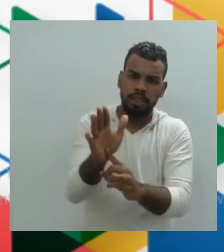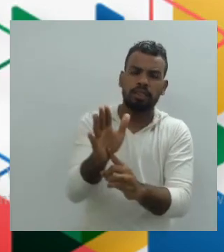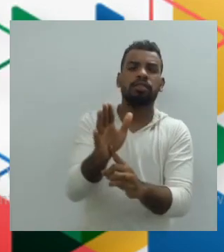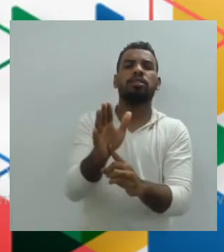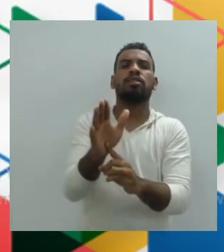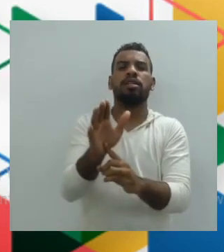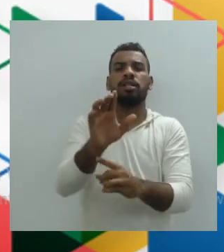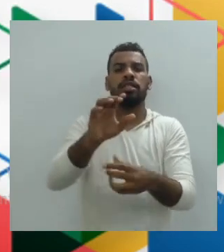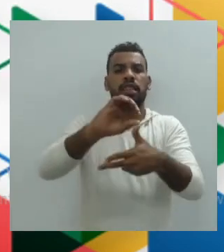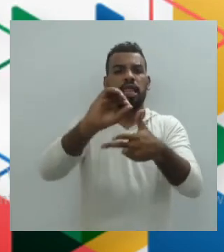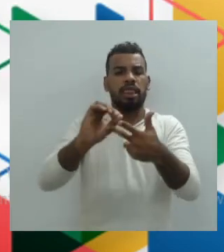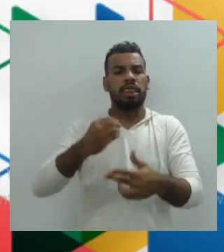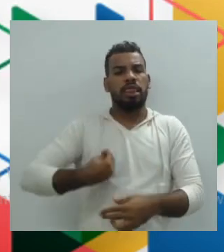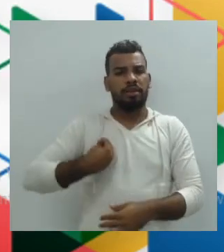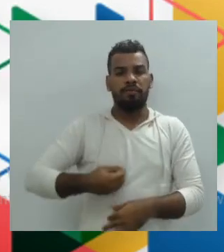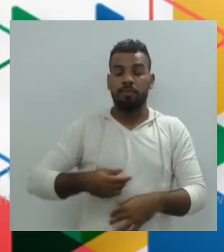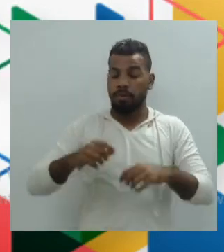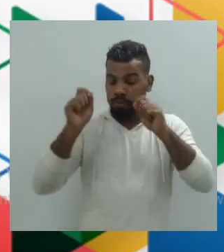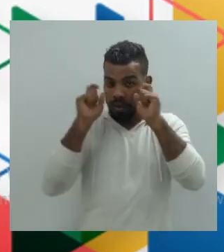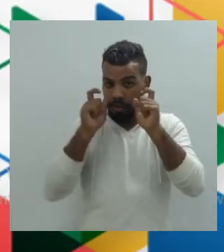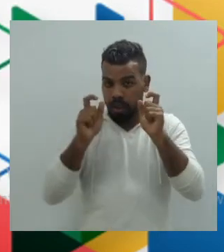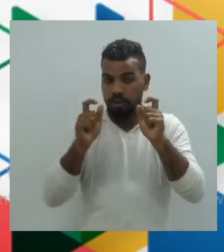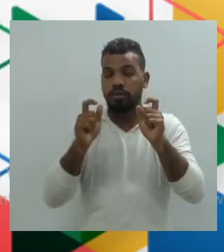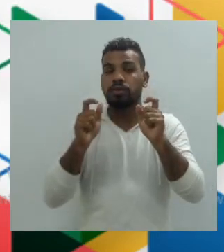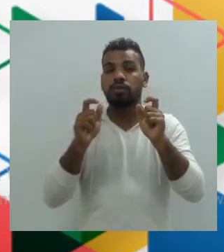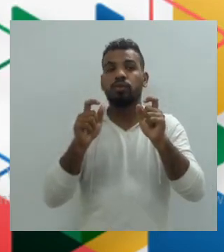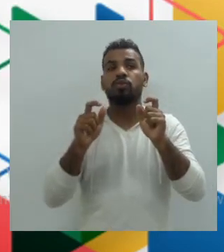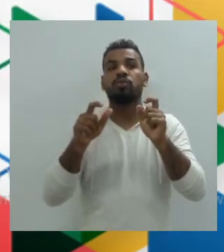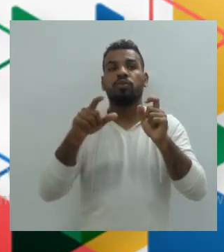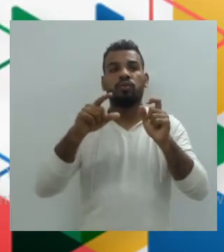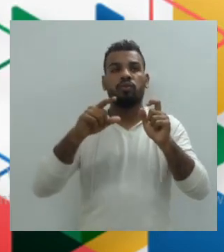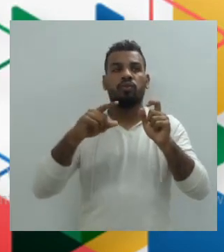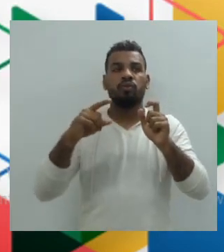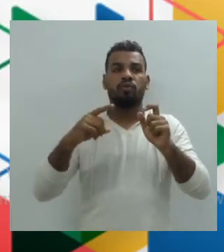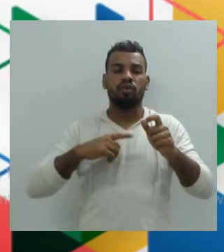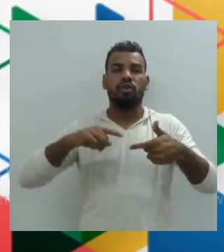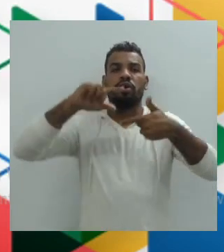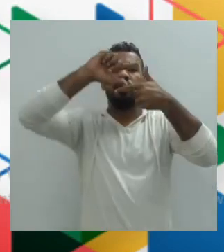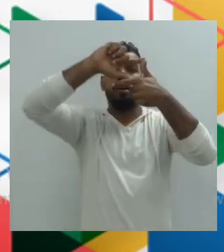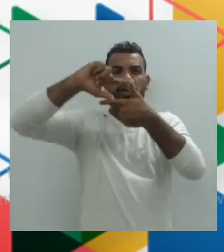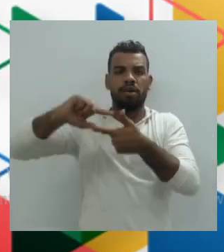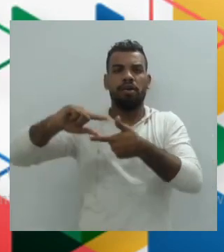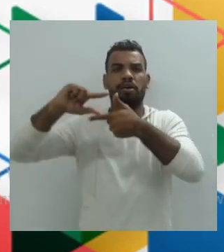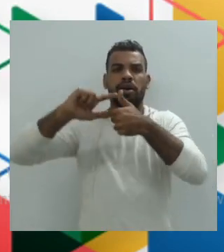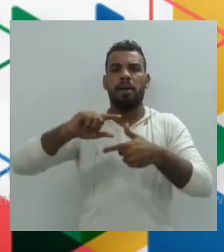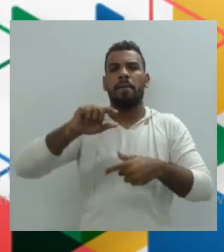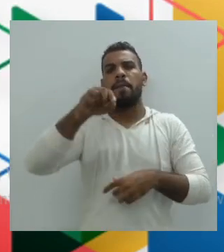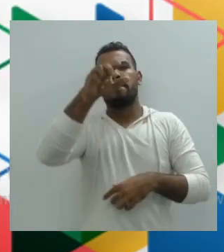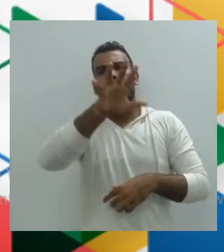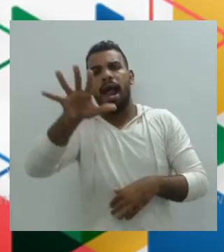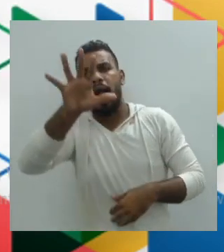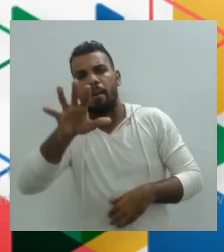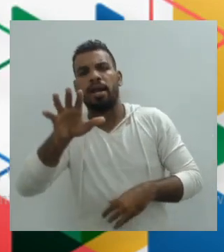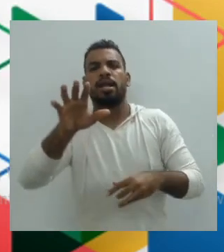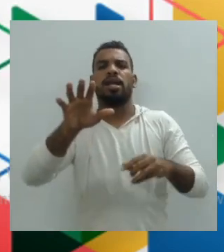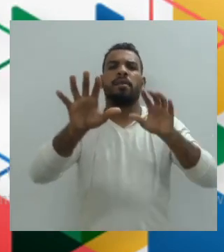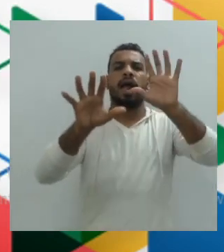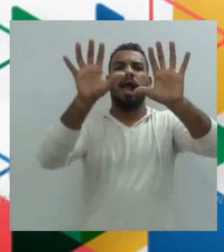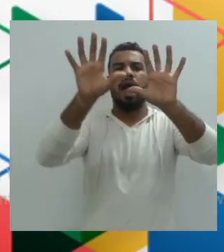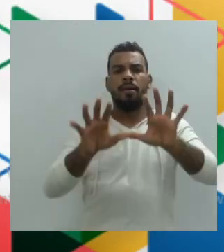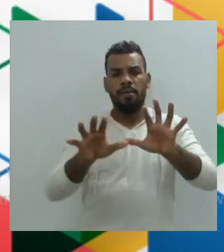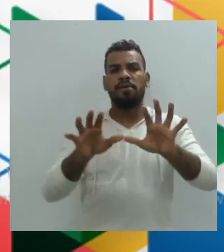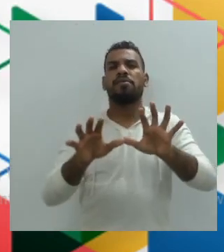no Enem. Fique esperto. A tirinha, gráficos, mapas, imagens de uma